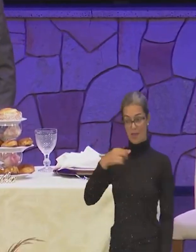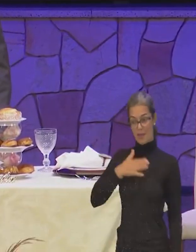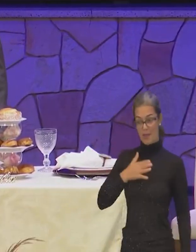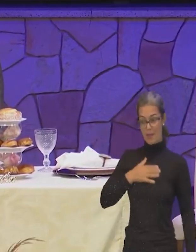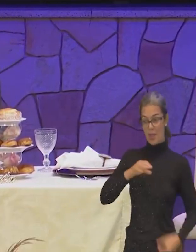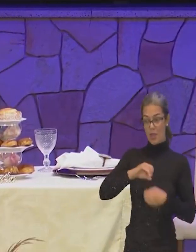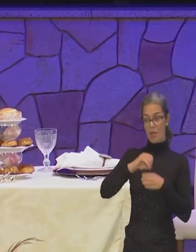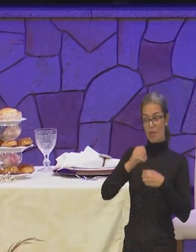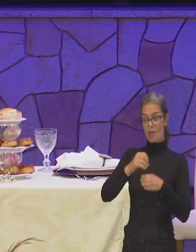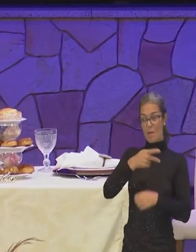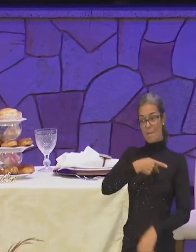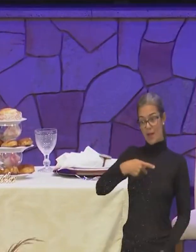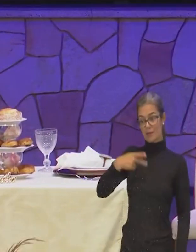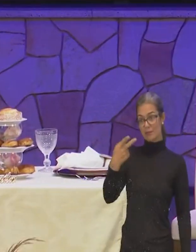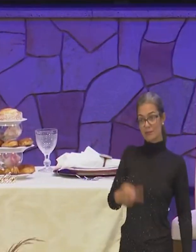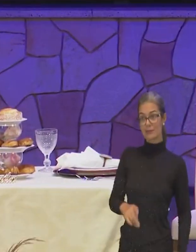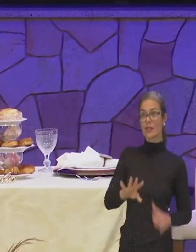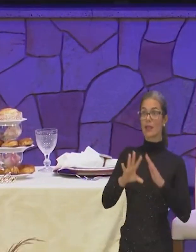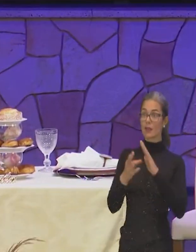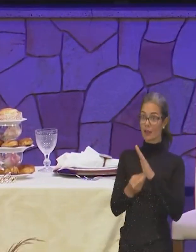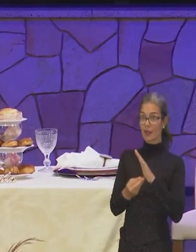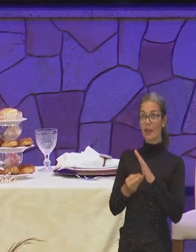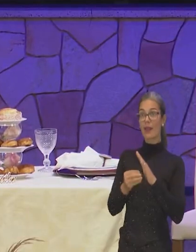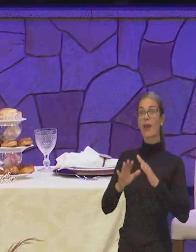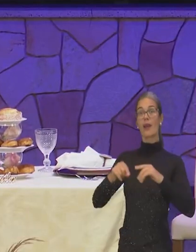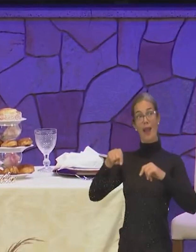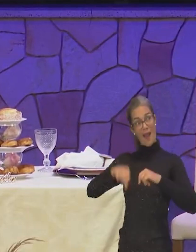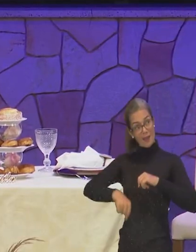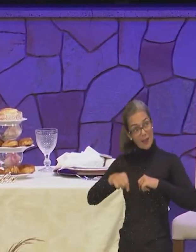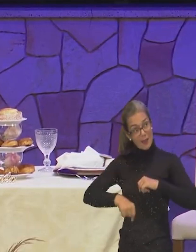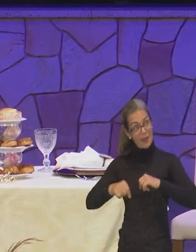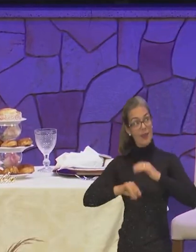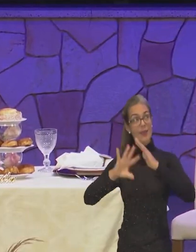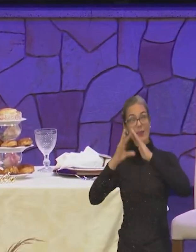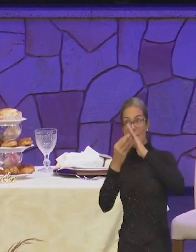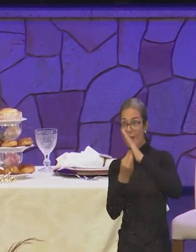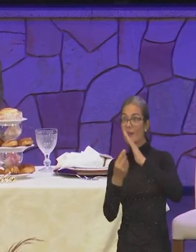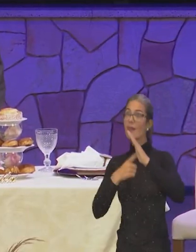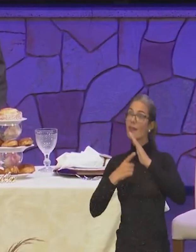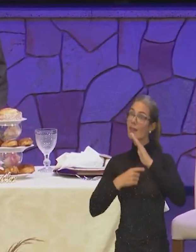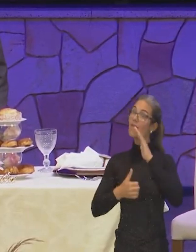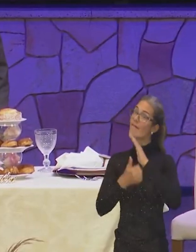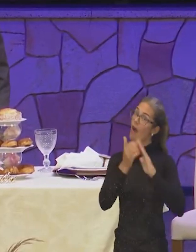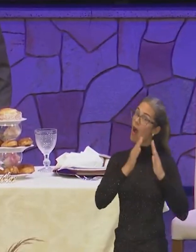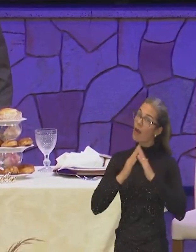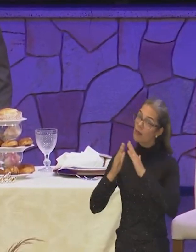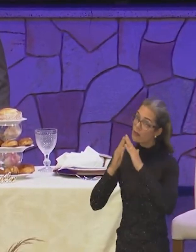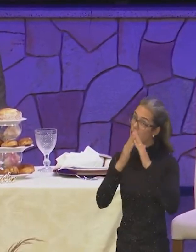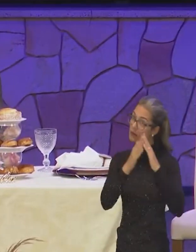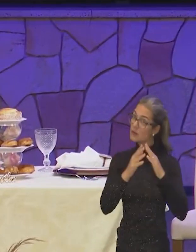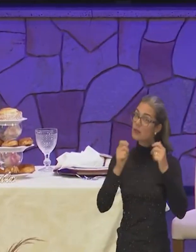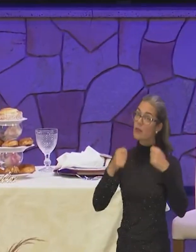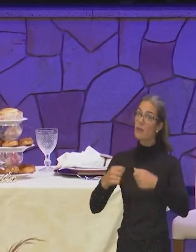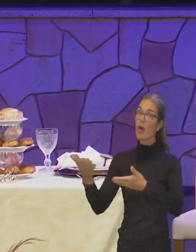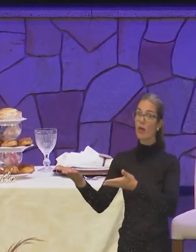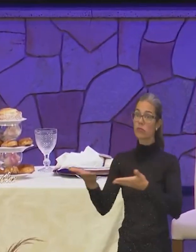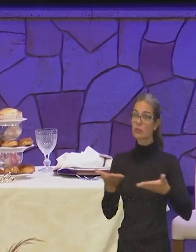te dizer também que aqui, nesta casa, existem muitos lares que podem te